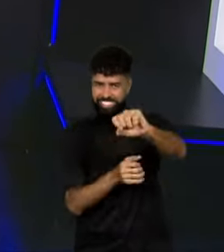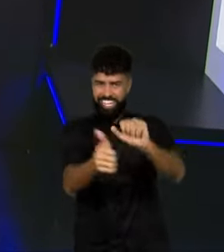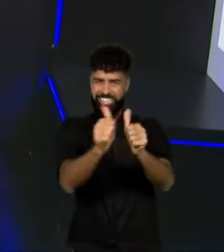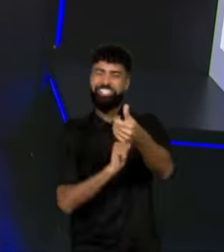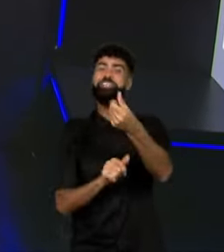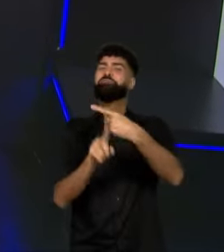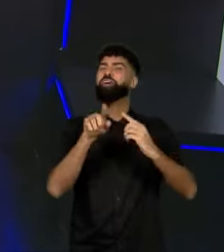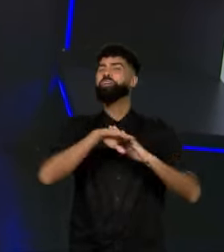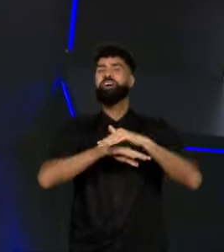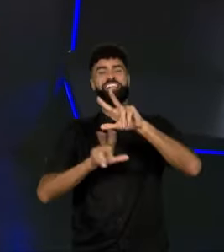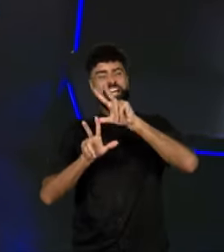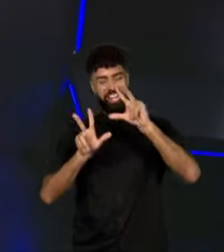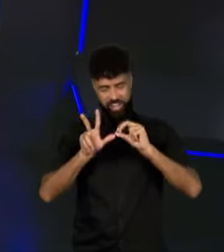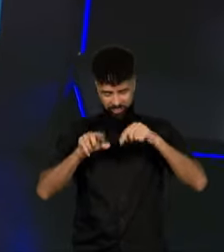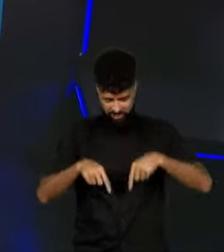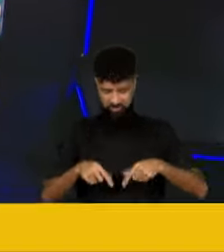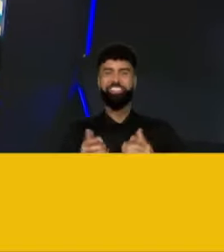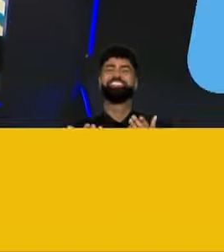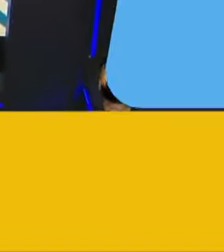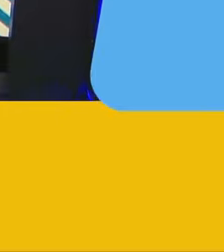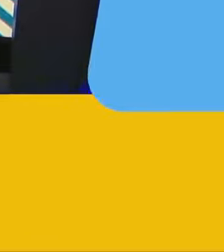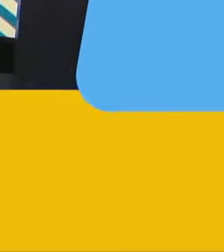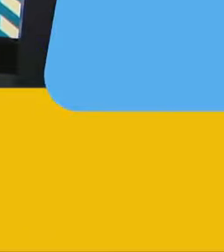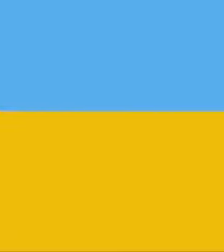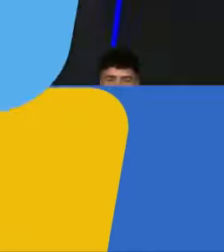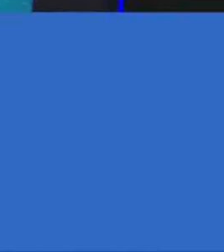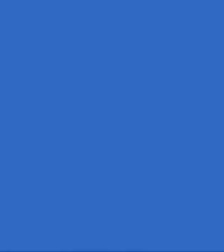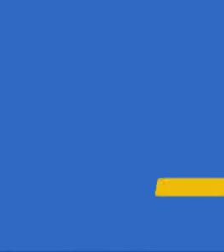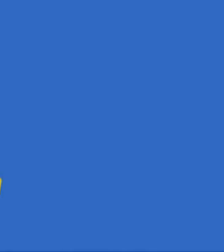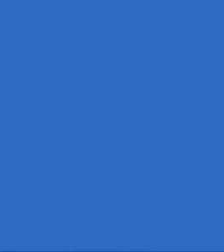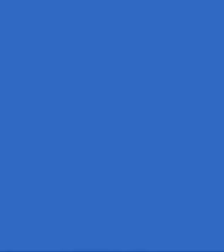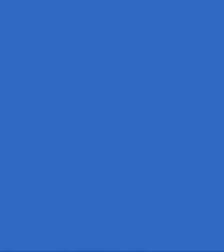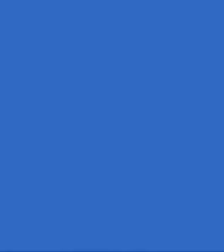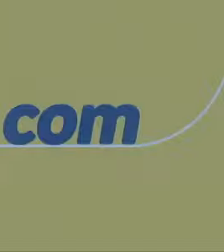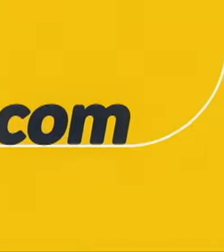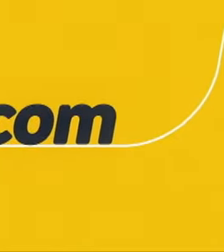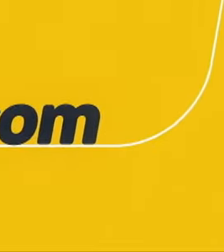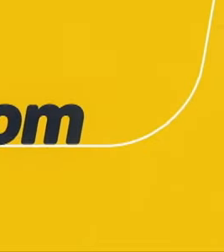é 6:30 da noite aqui na TV Brasil.